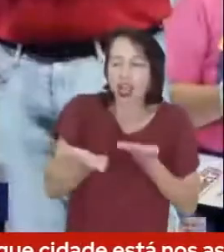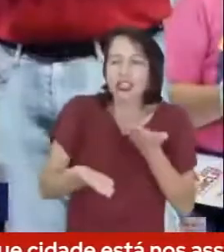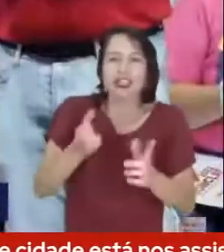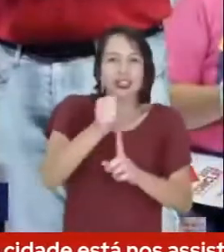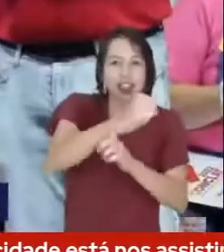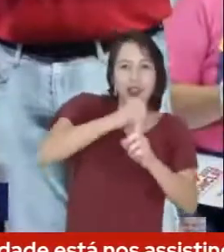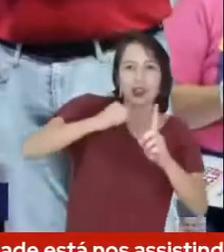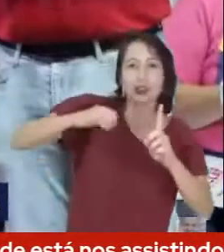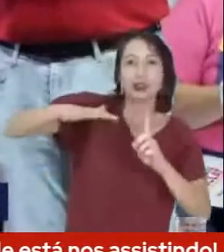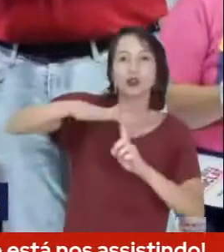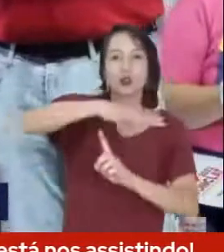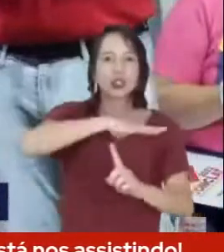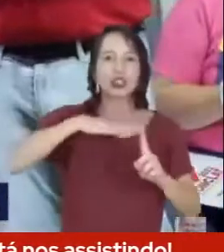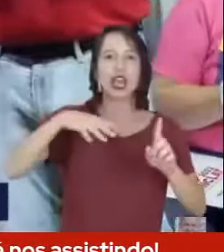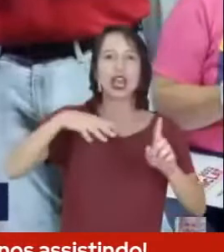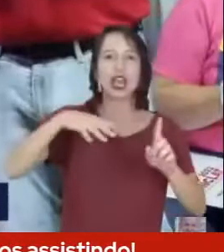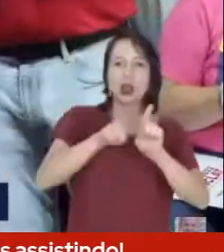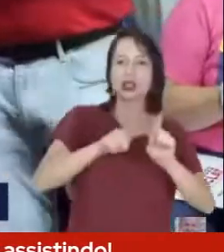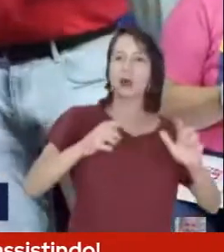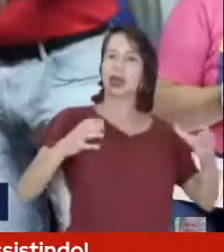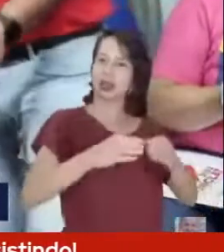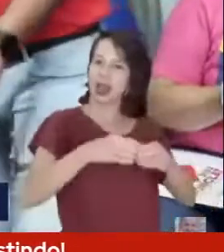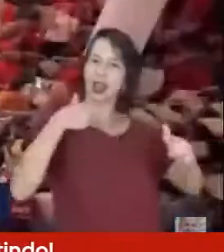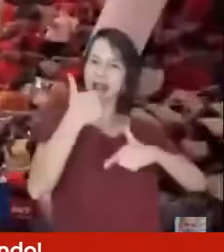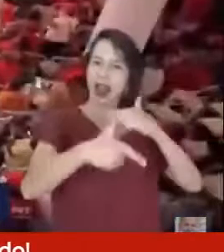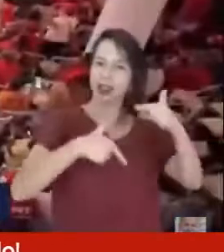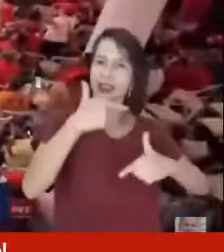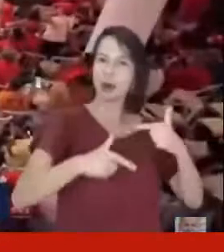do povo brasileiro. Venceremos!